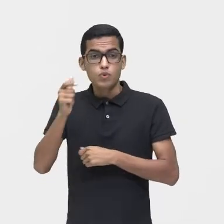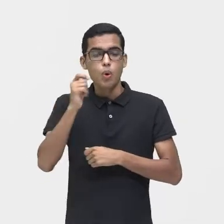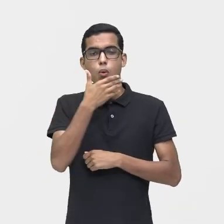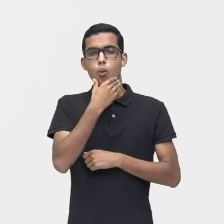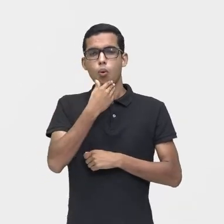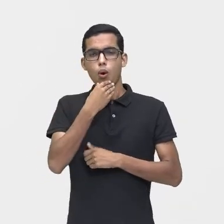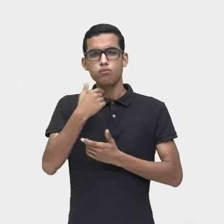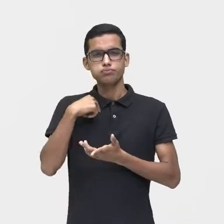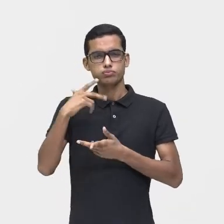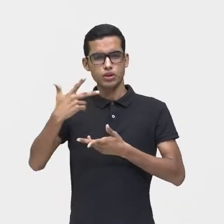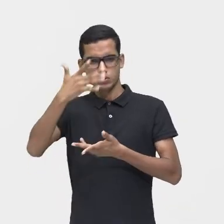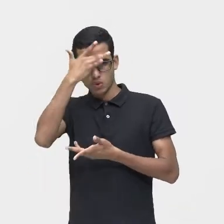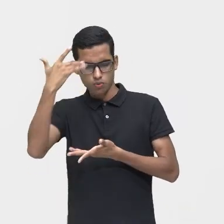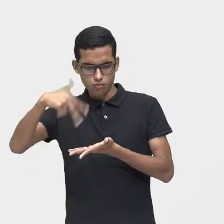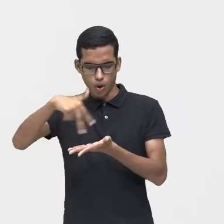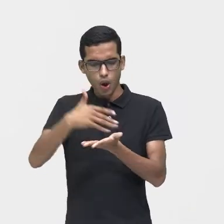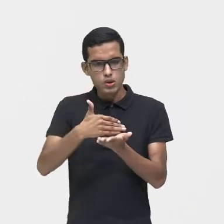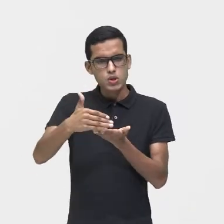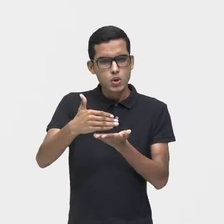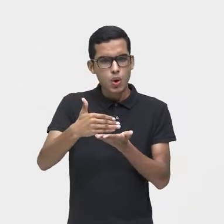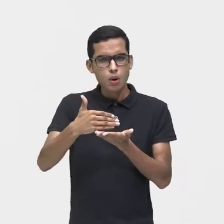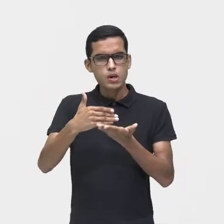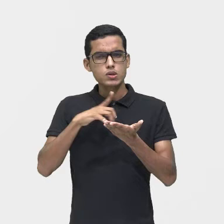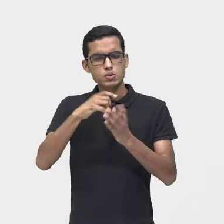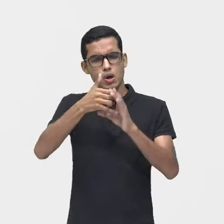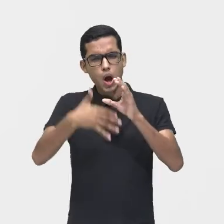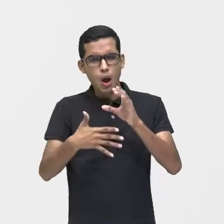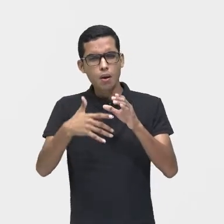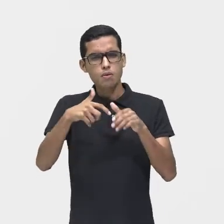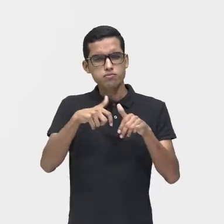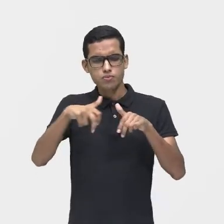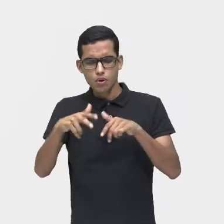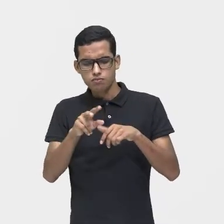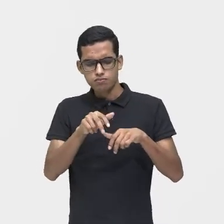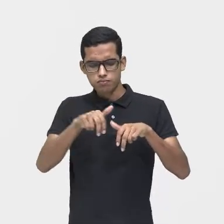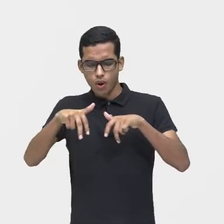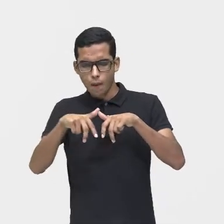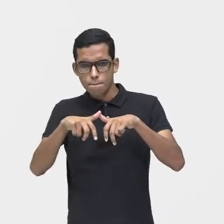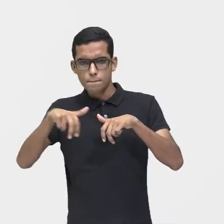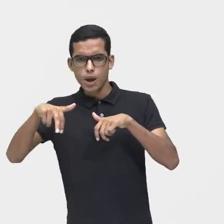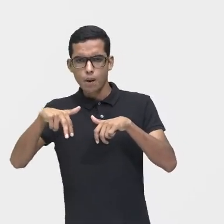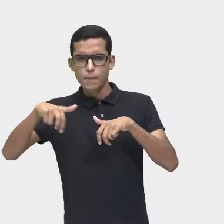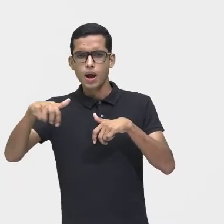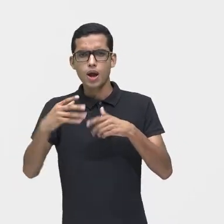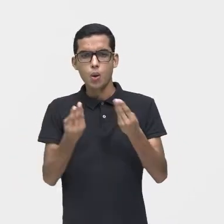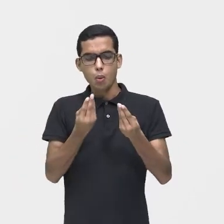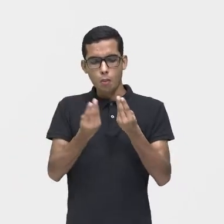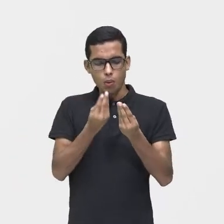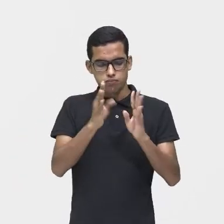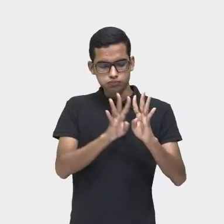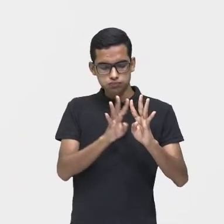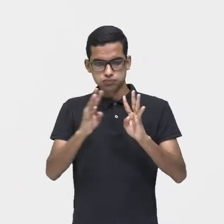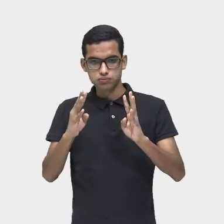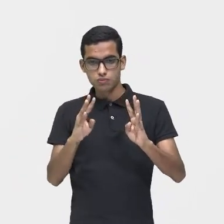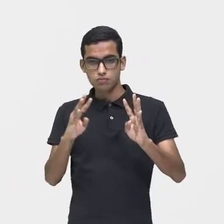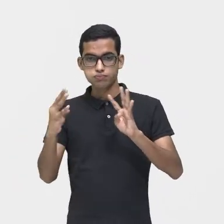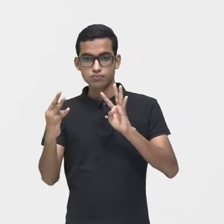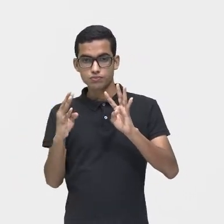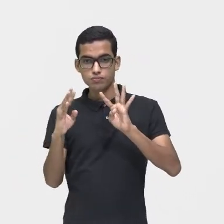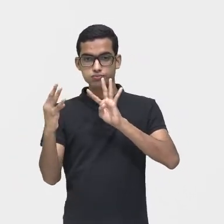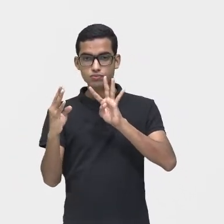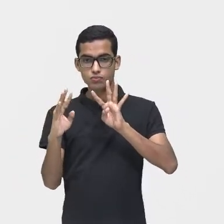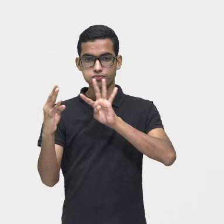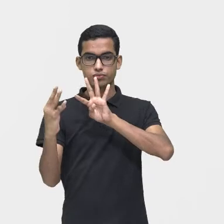movimentos, caracterizados por pequenos passos para os lados, de modo que o círculo comece a girar em torno do próprio